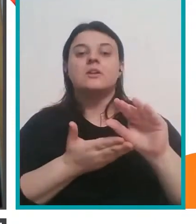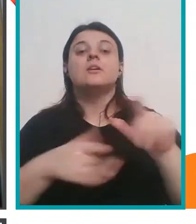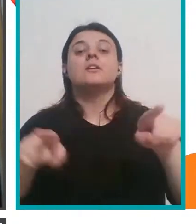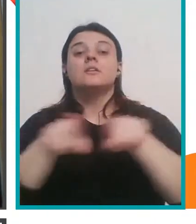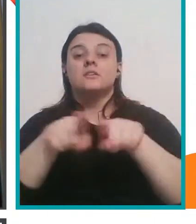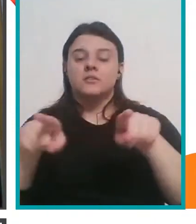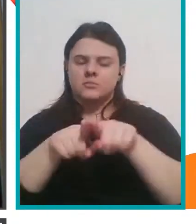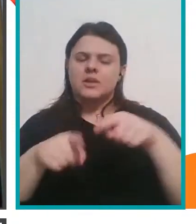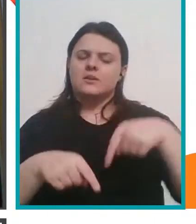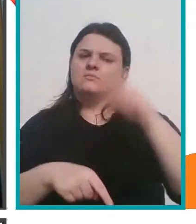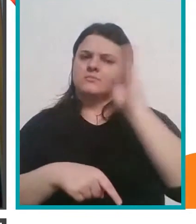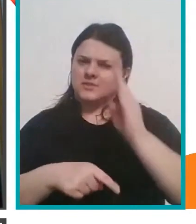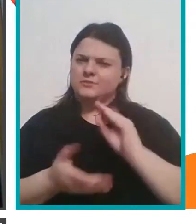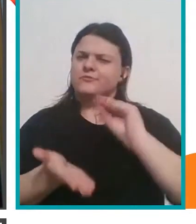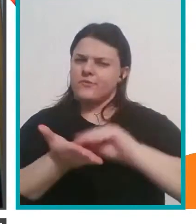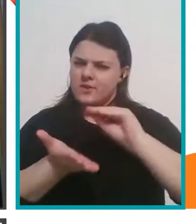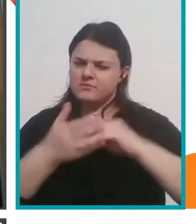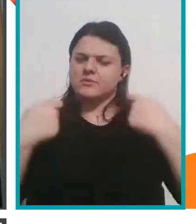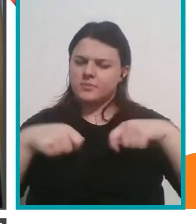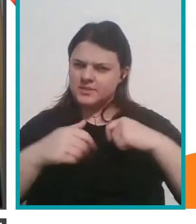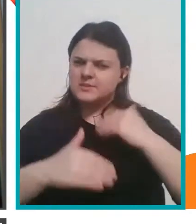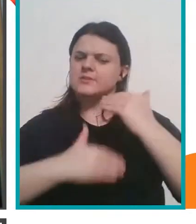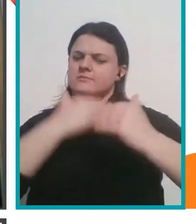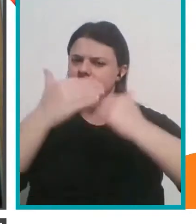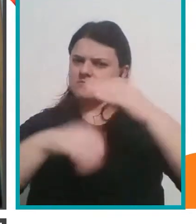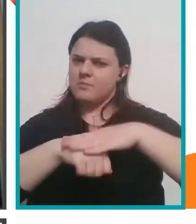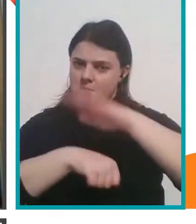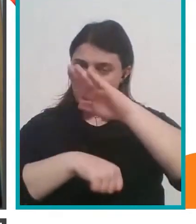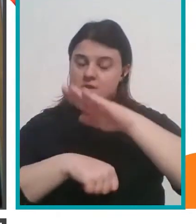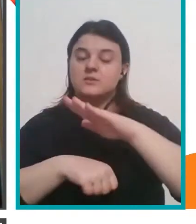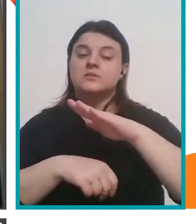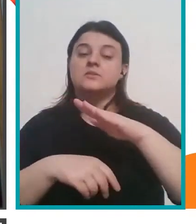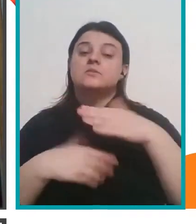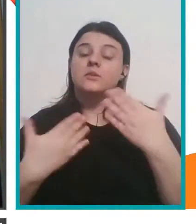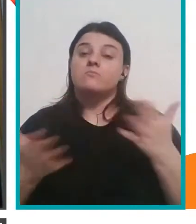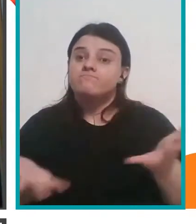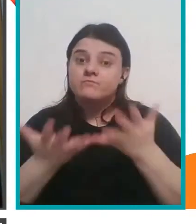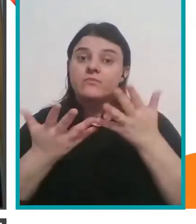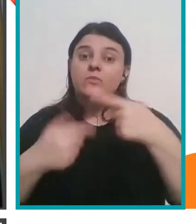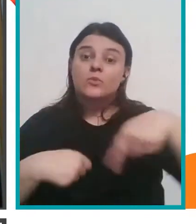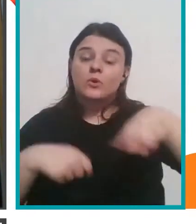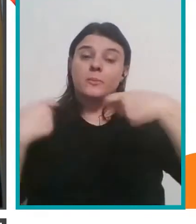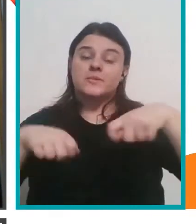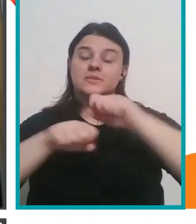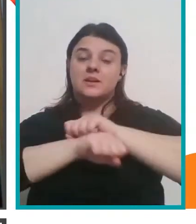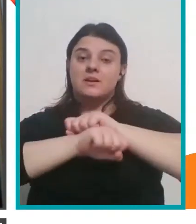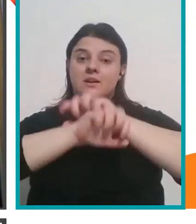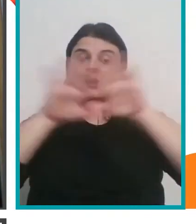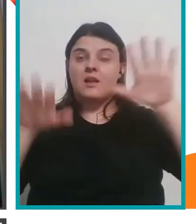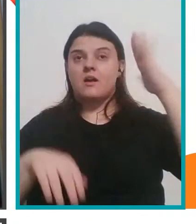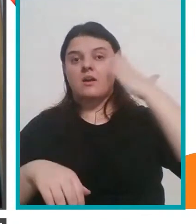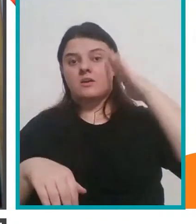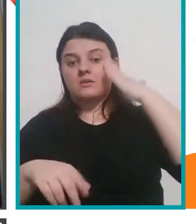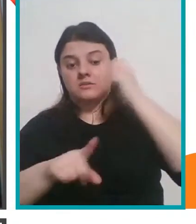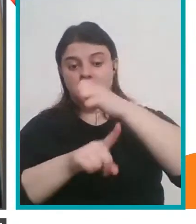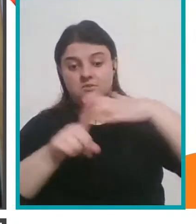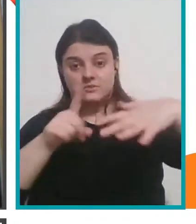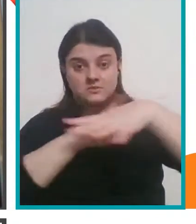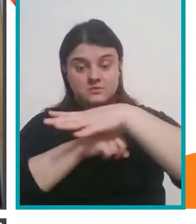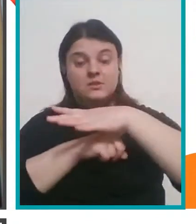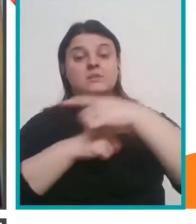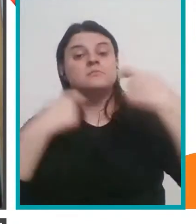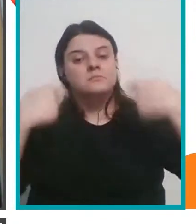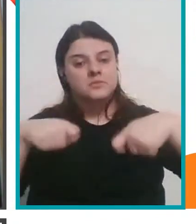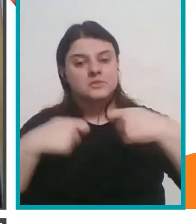precisa avançar muito. Eu acho que é imperativo que fique cada vez mais claro que a sociedade precisa incorporar os